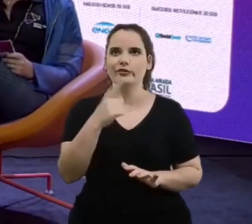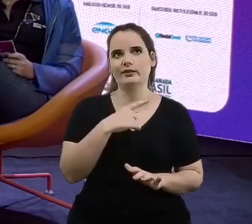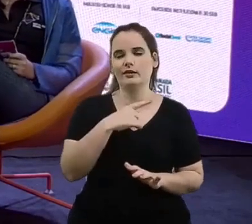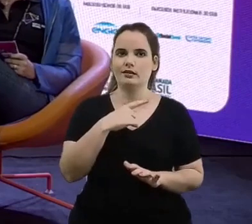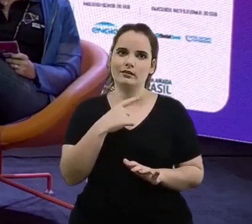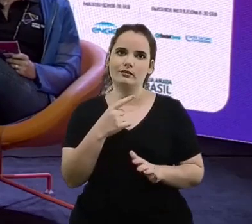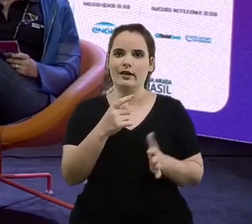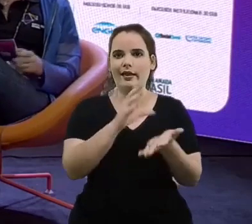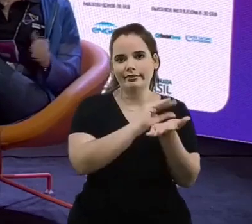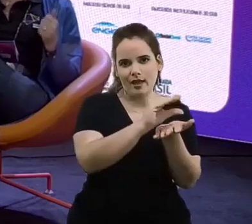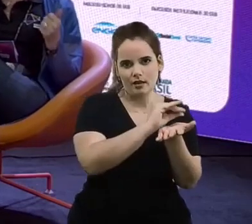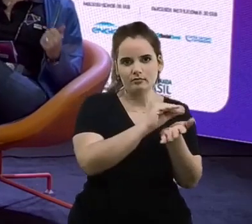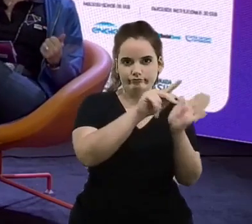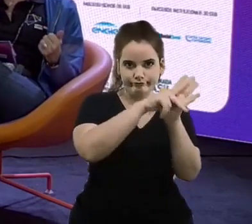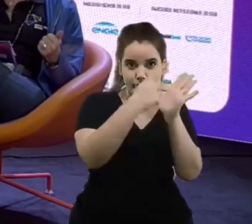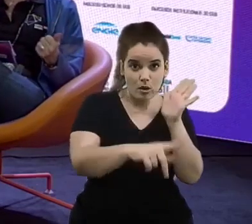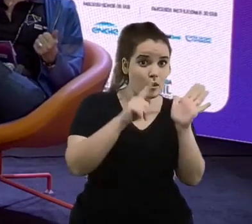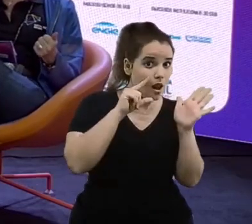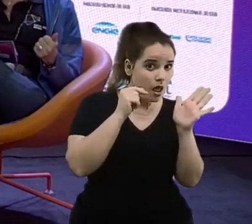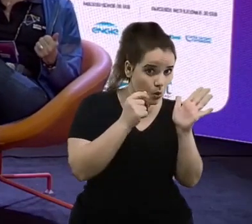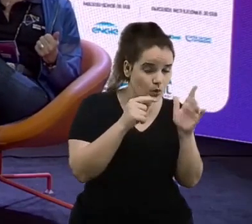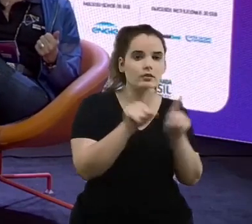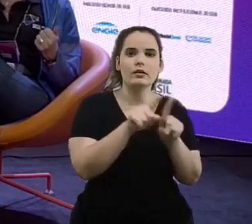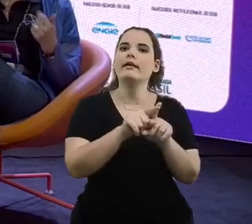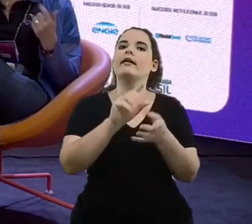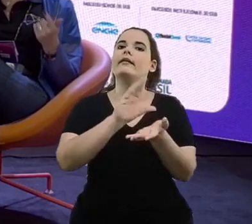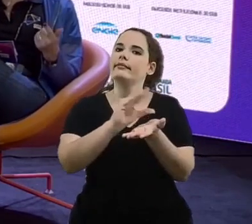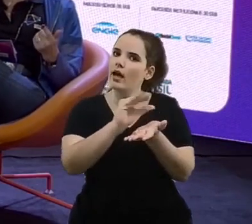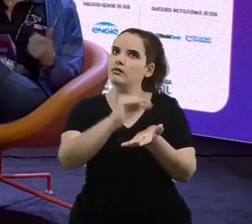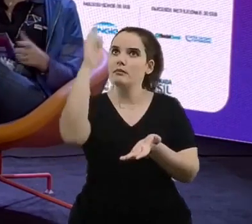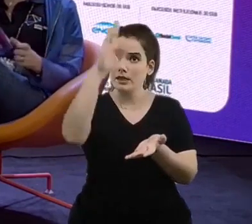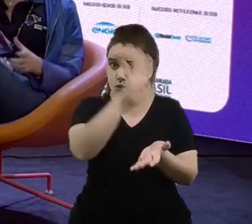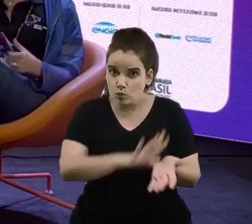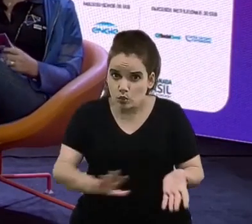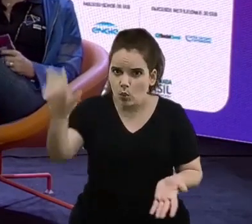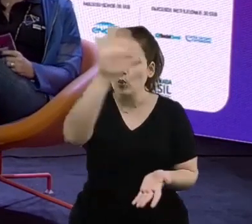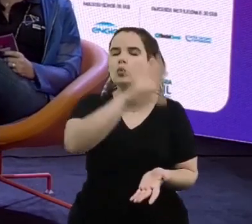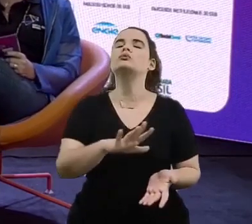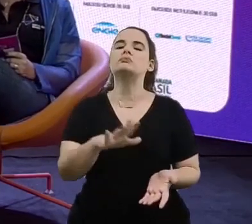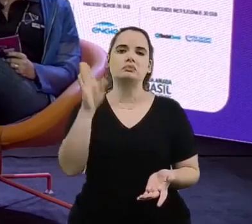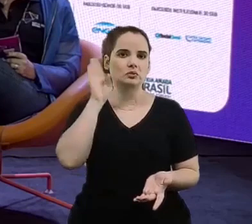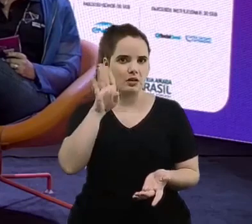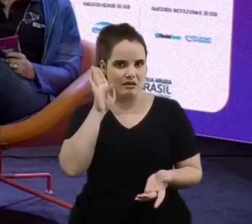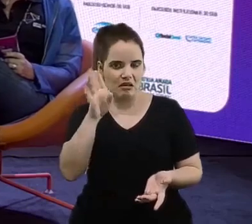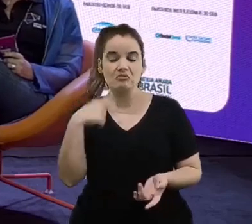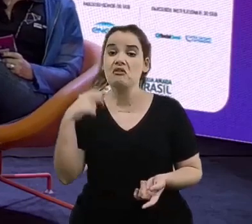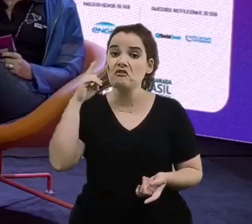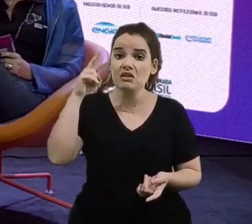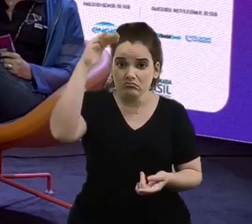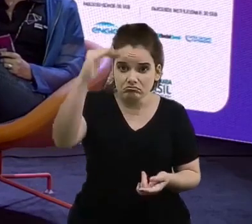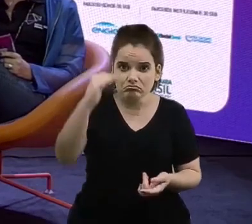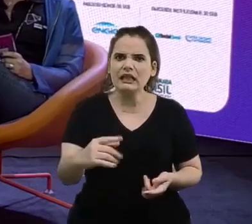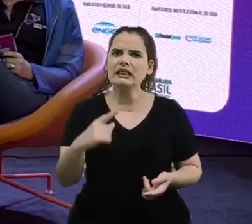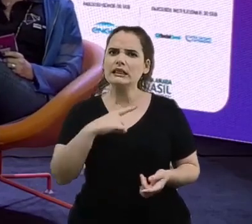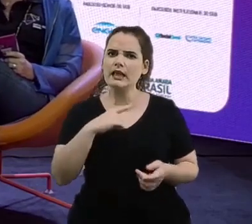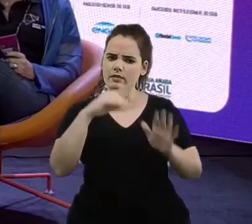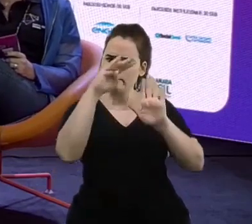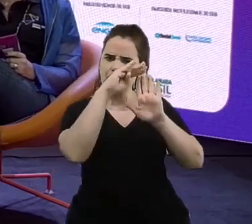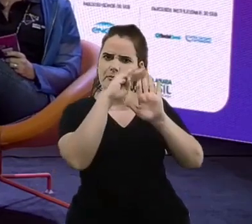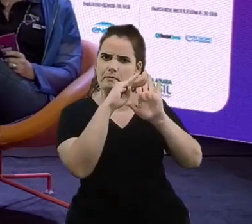de vocês e agora a banca com comentários. Heitor, muito bacana,